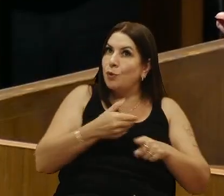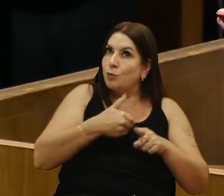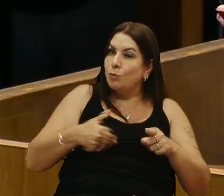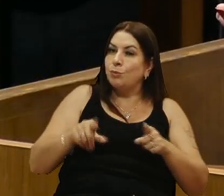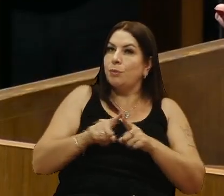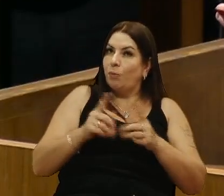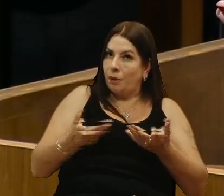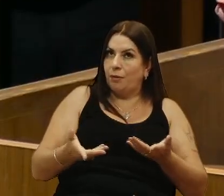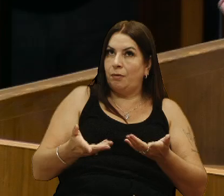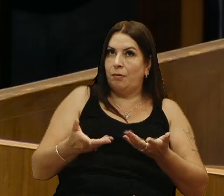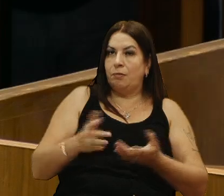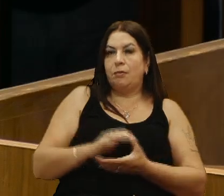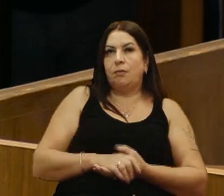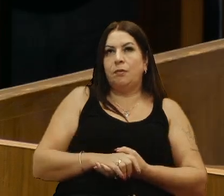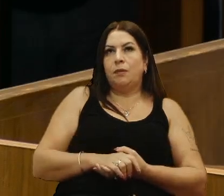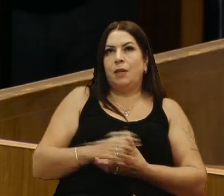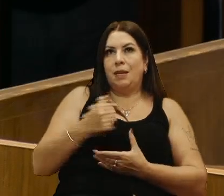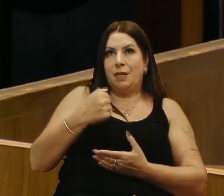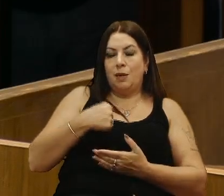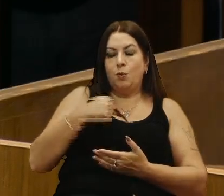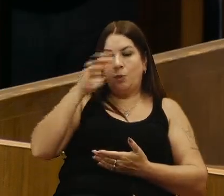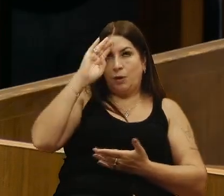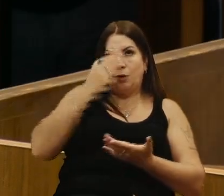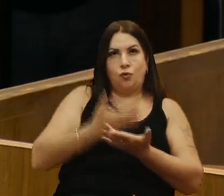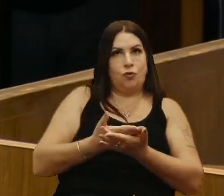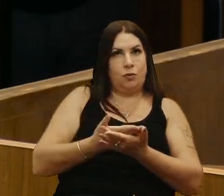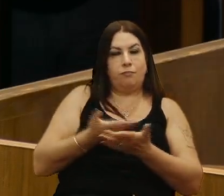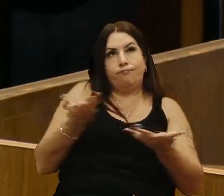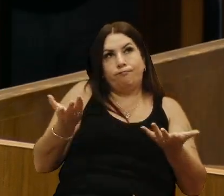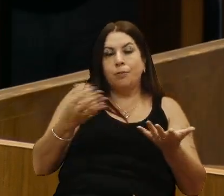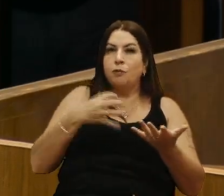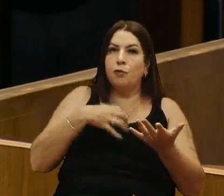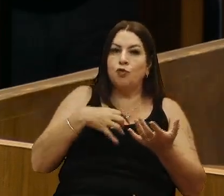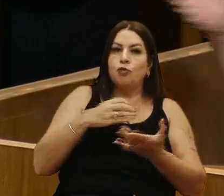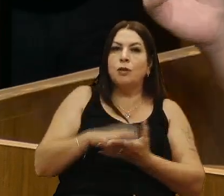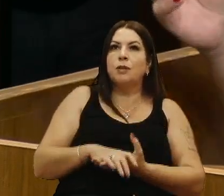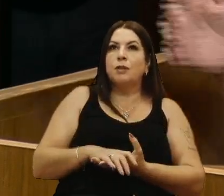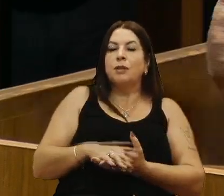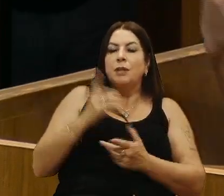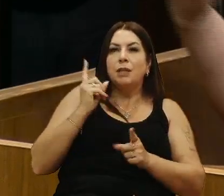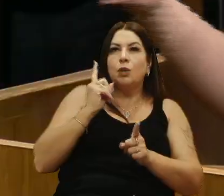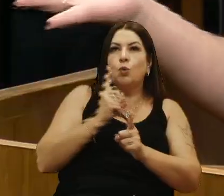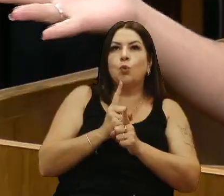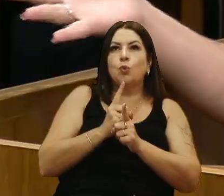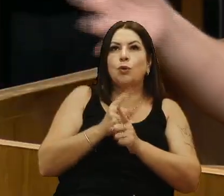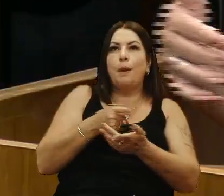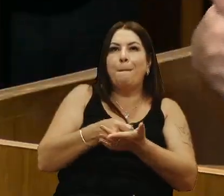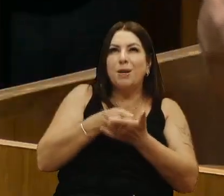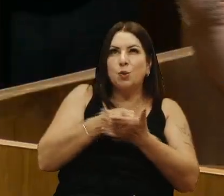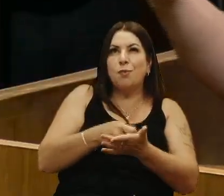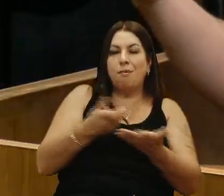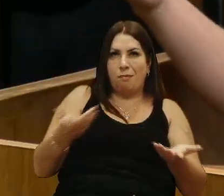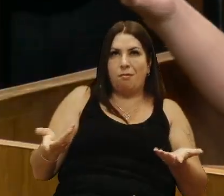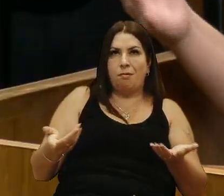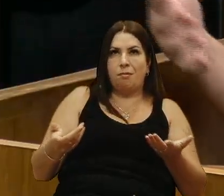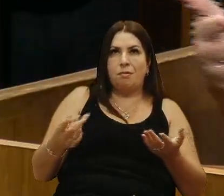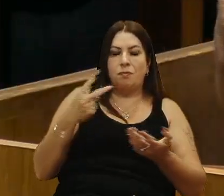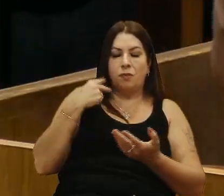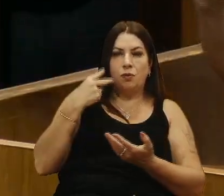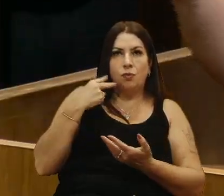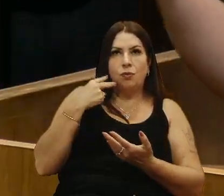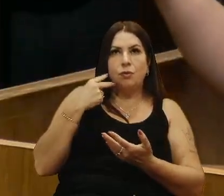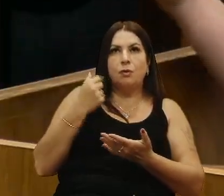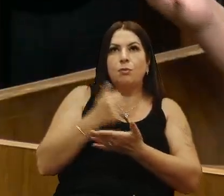públicos. Eu acredito que foi uma maneira que ele encontrou de pressionar os seus vereadores,